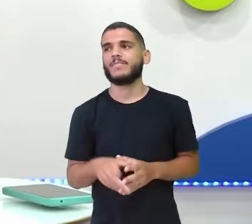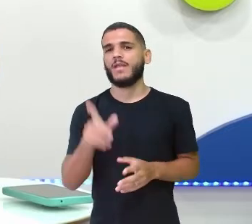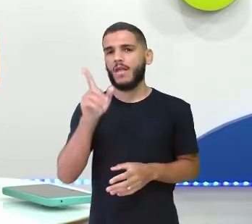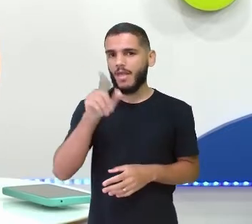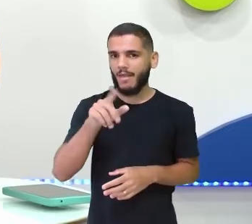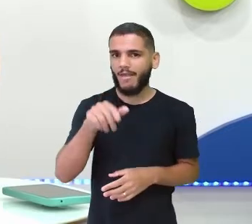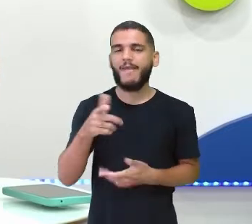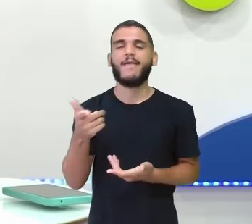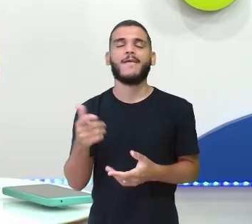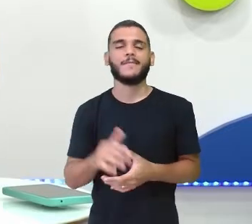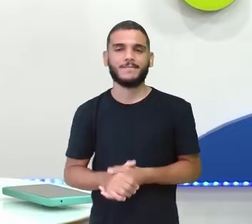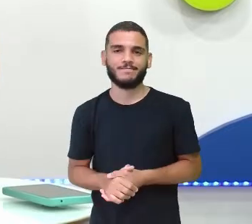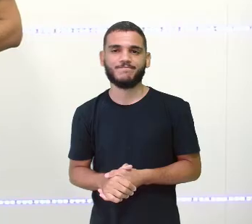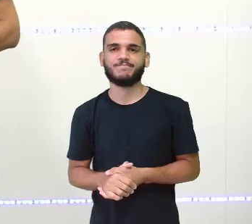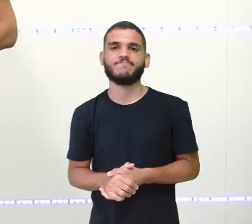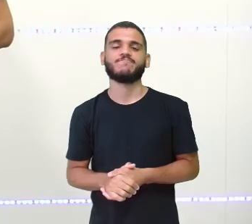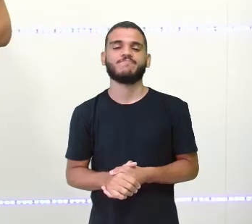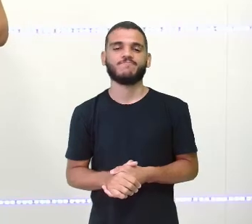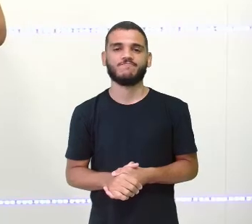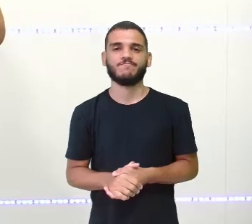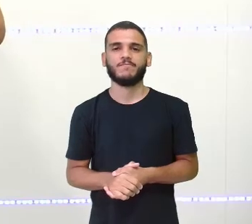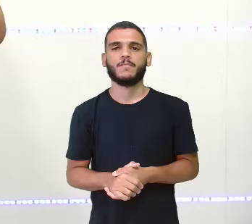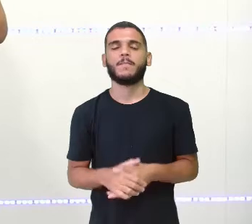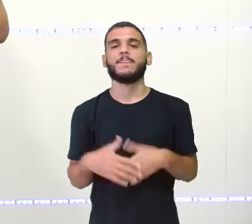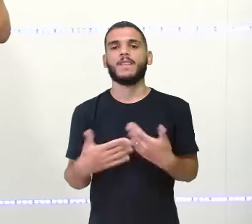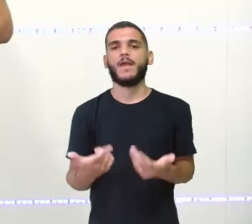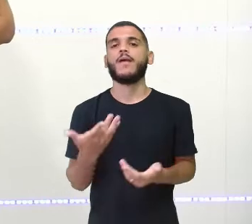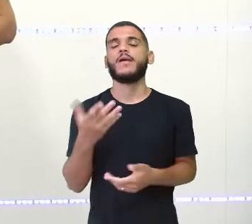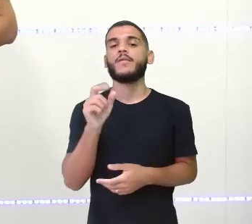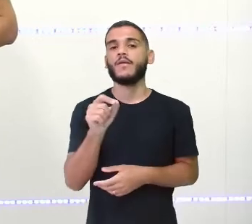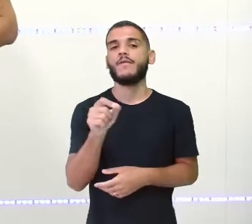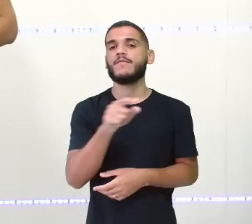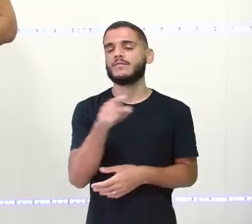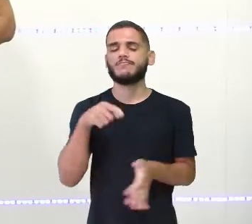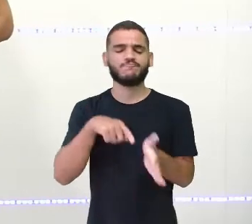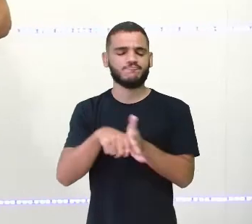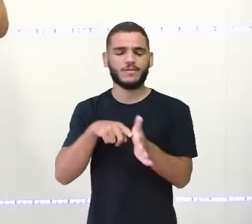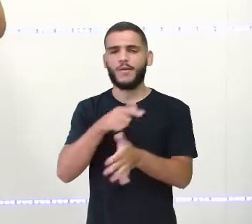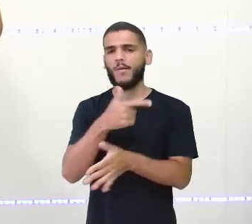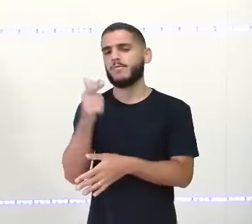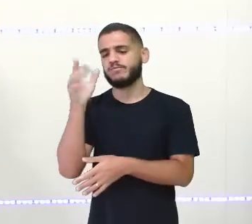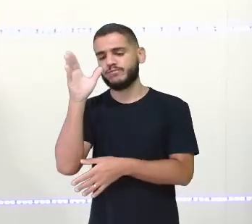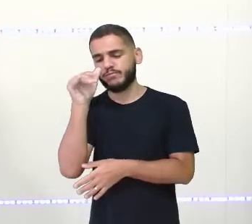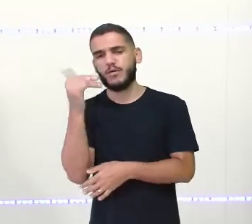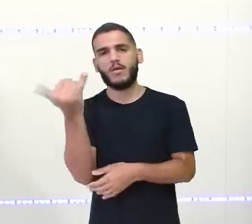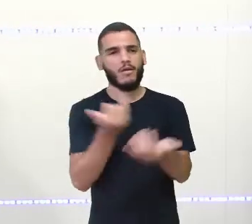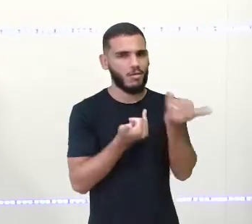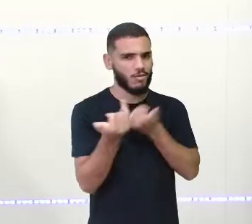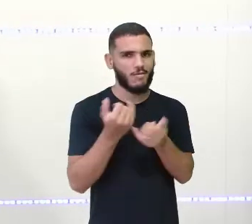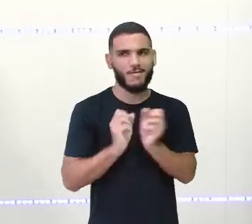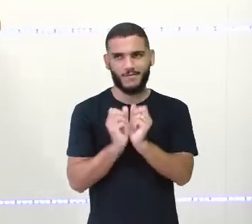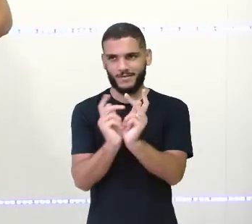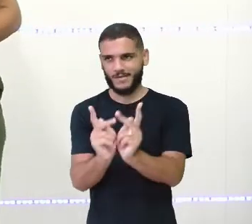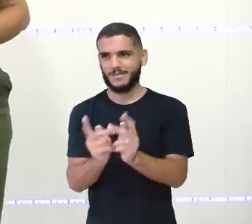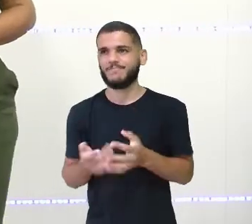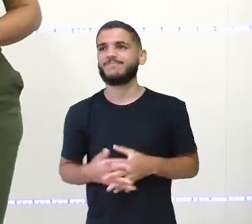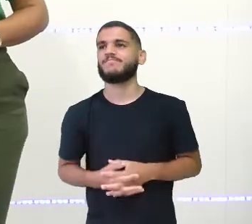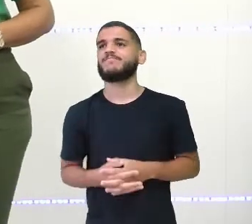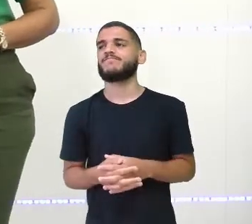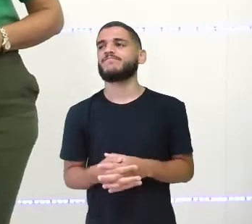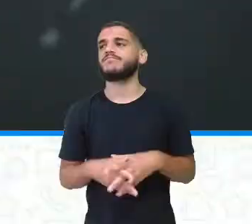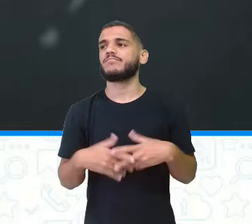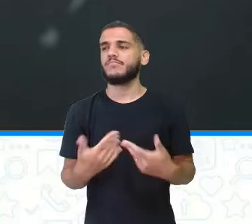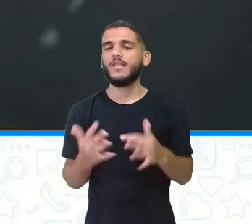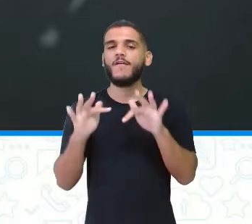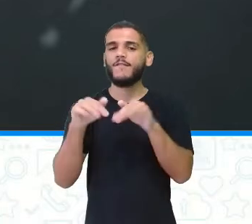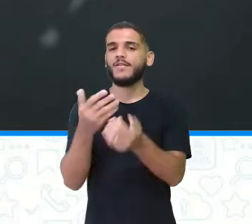interessante isso? Muito interessante, gente. Eu quero que vocês pesquisem outras curiosidades para me contar, tá certo? Mas isso só